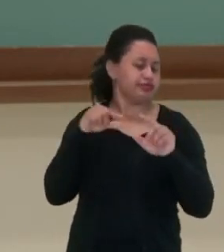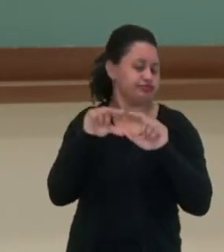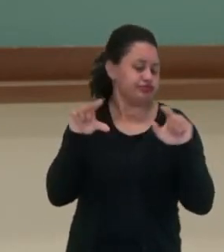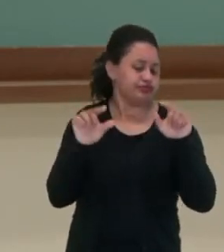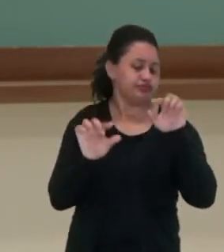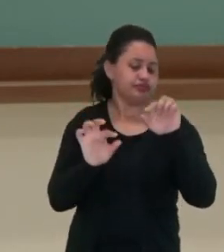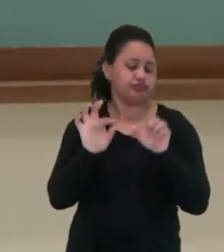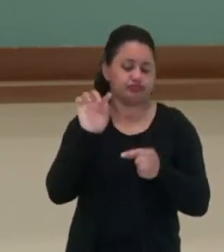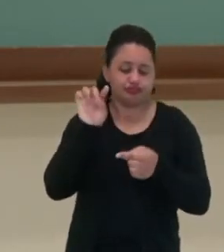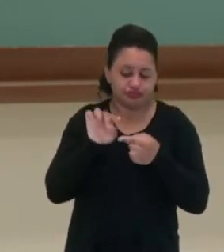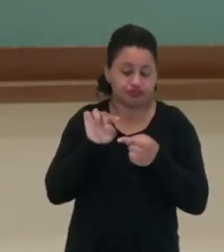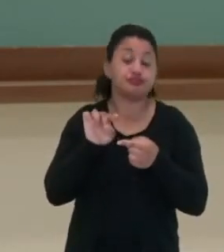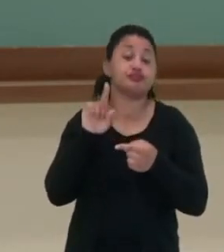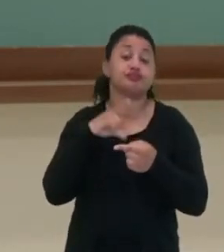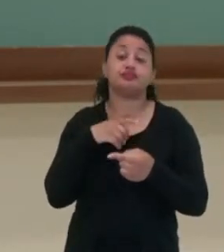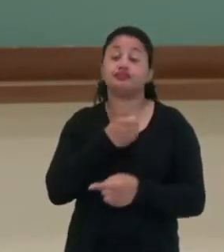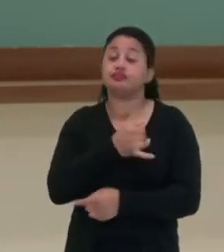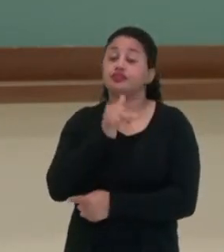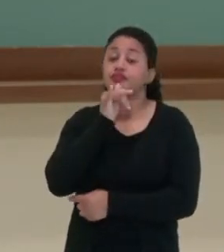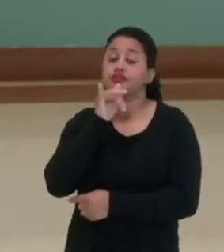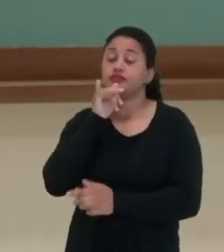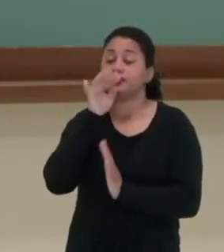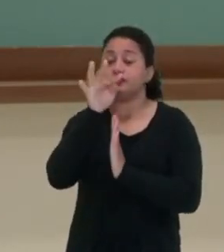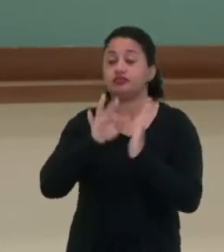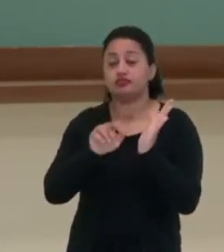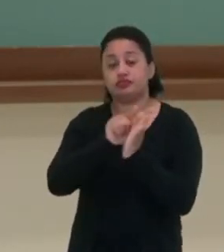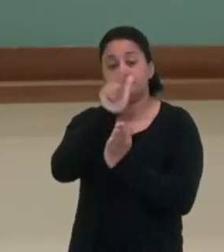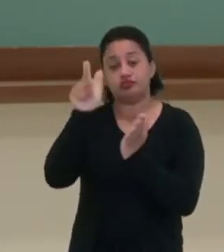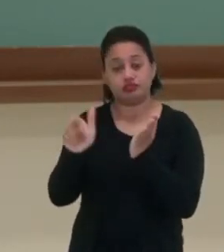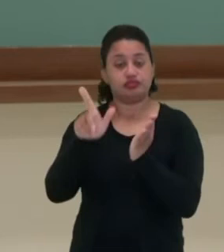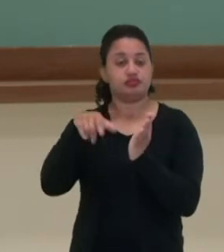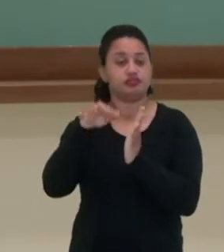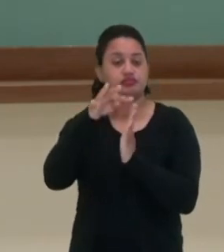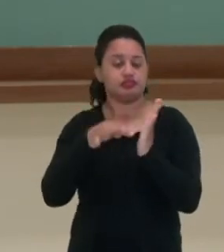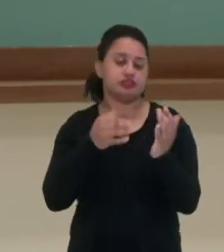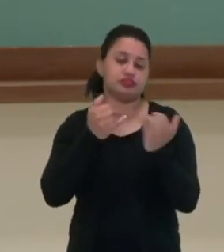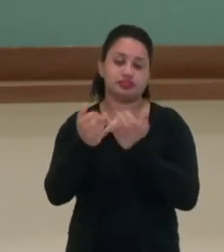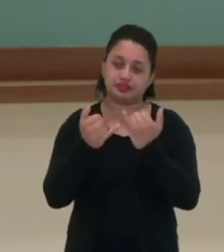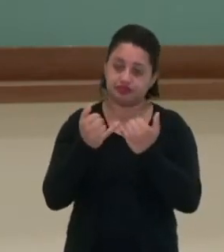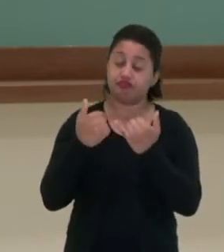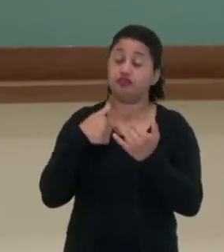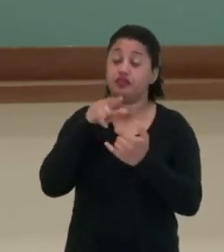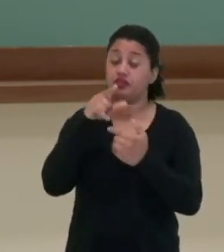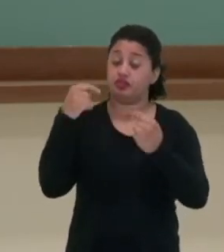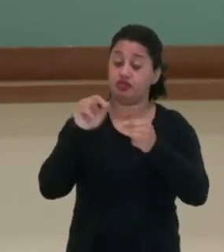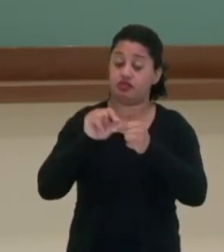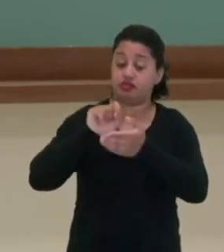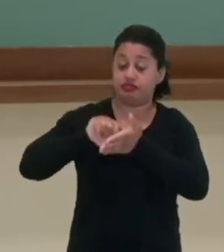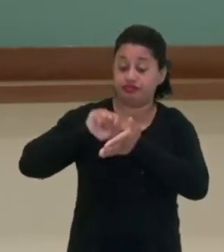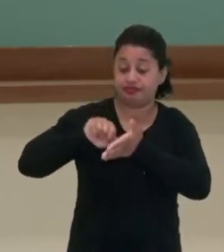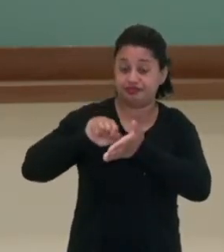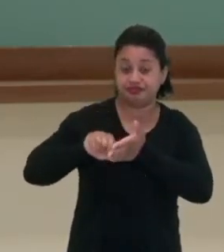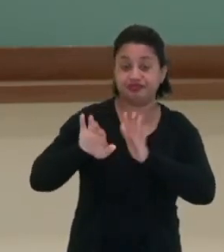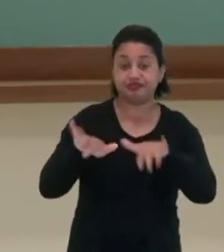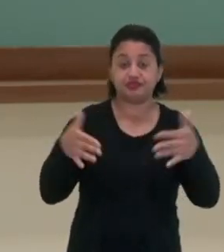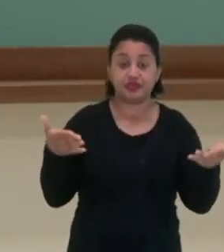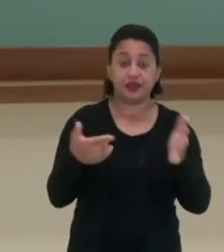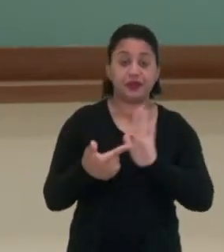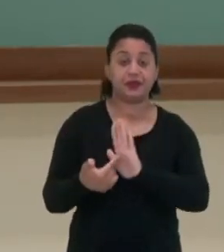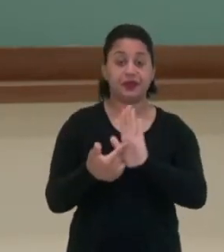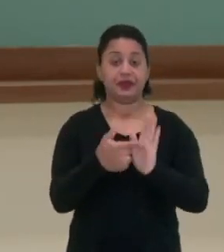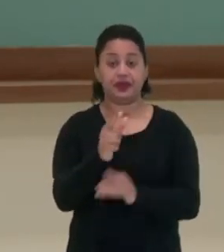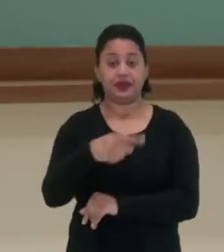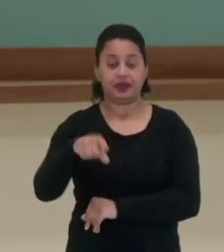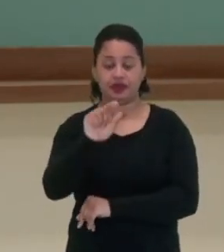Então ali você tem exemplos de textos jornalísticos. E era um texto similar a esse que você deveria ter produzido. Então eu vou apresentar aqui para você uma